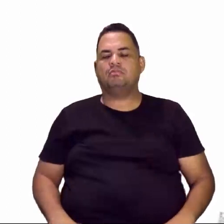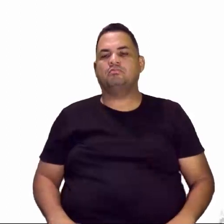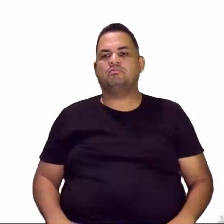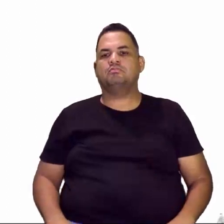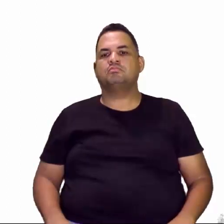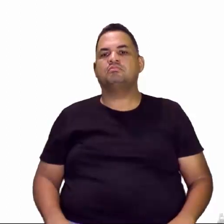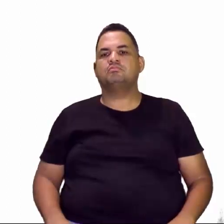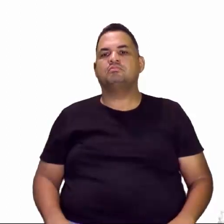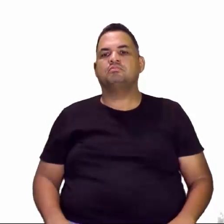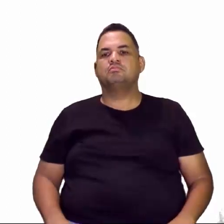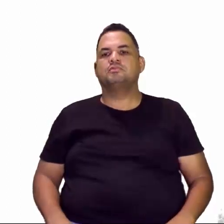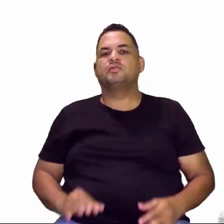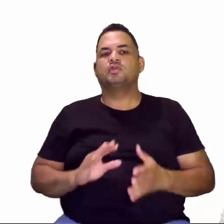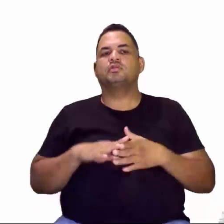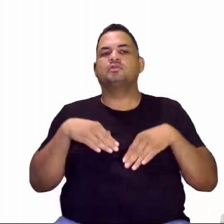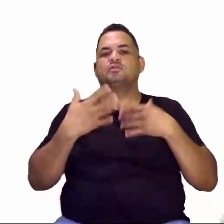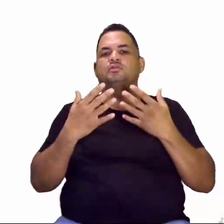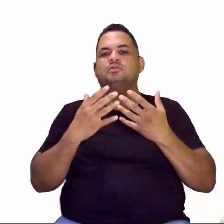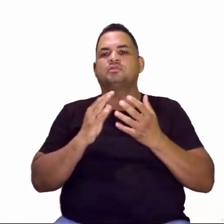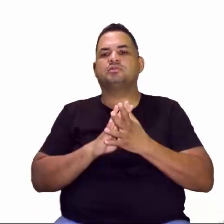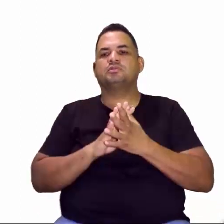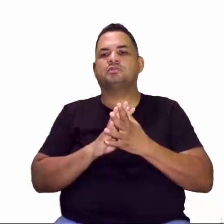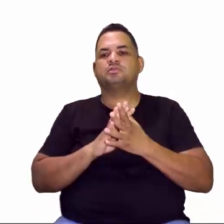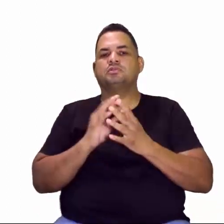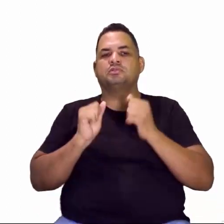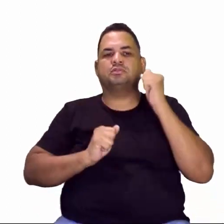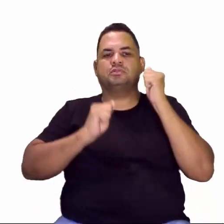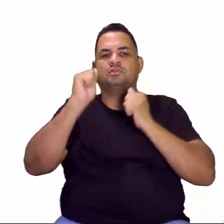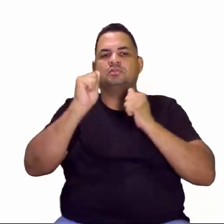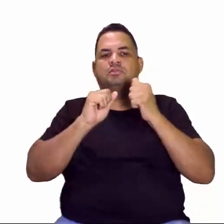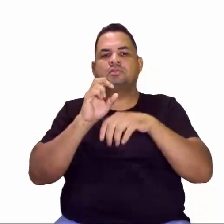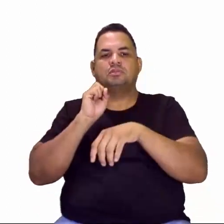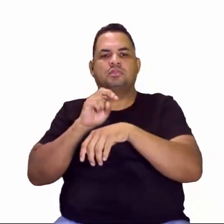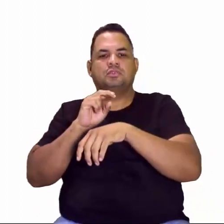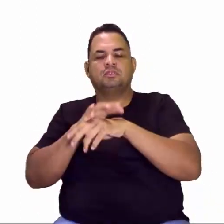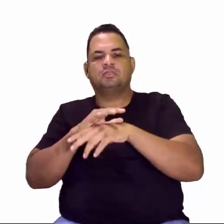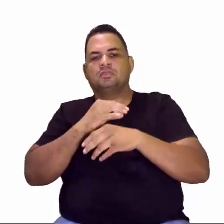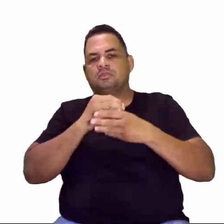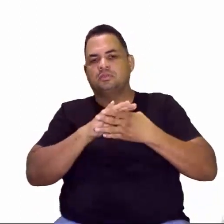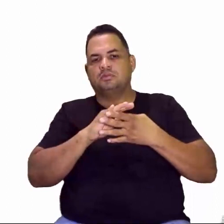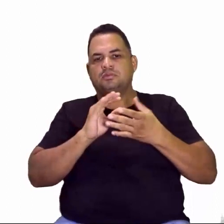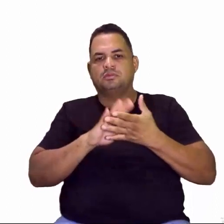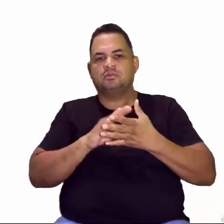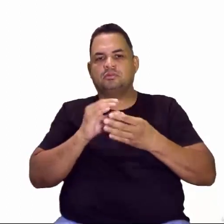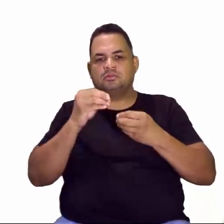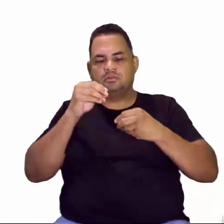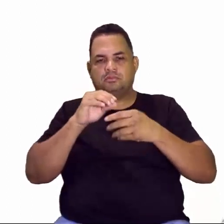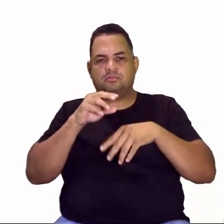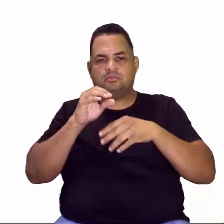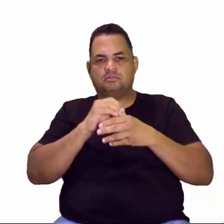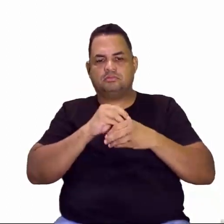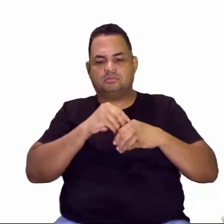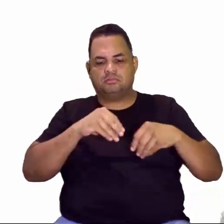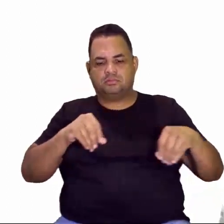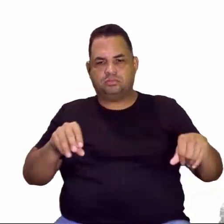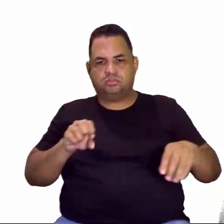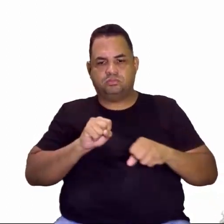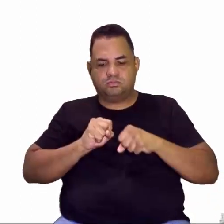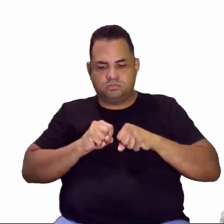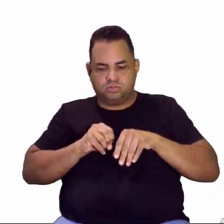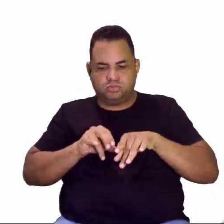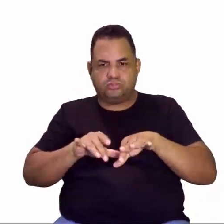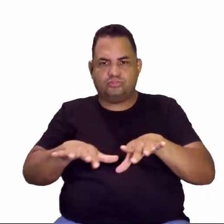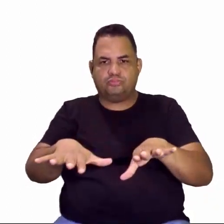Por isso, na fabricação de fertilizantes para o solo, são empregados,